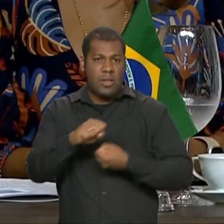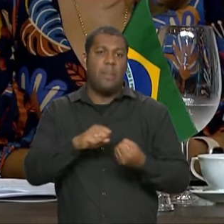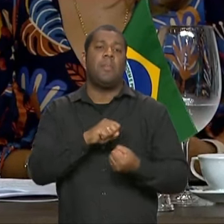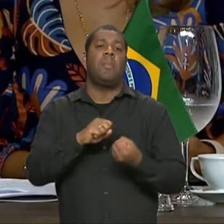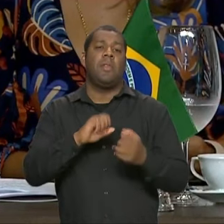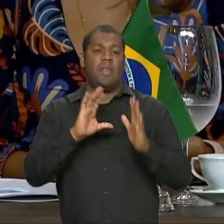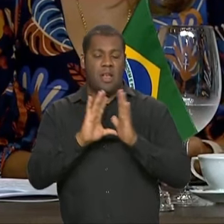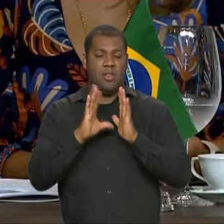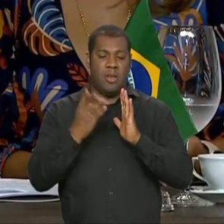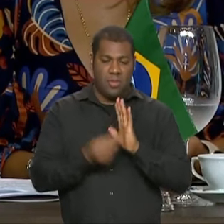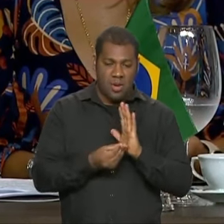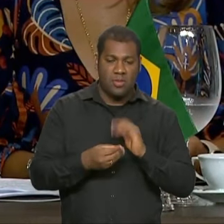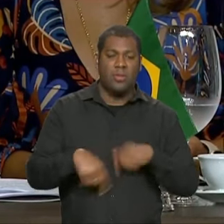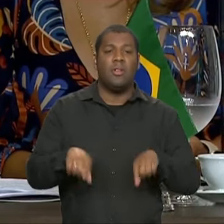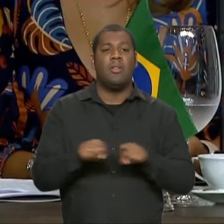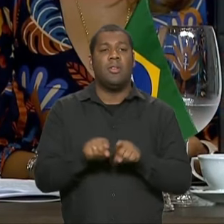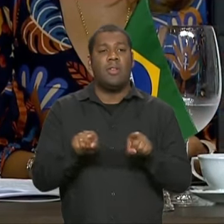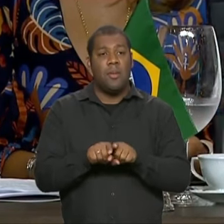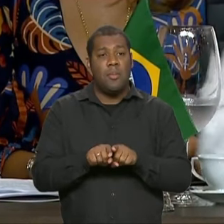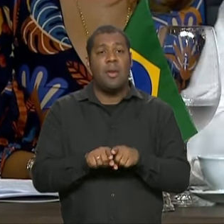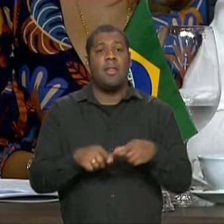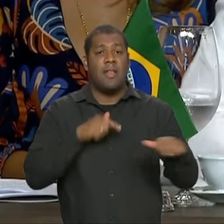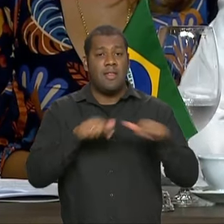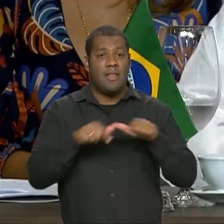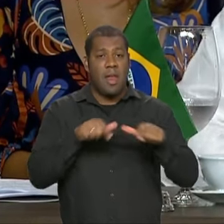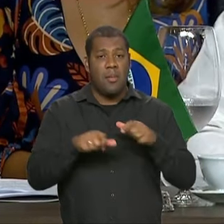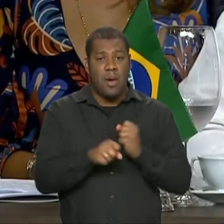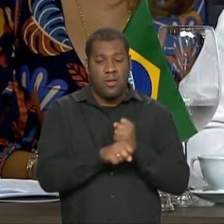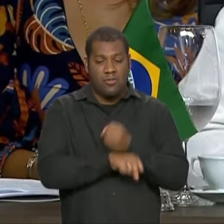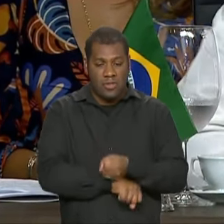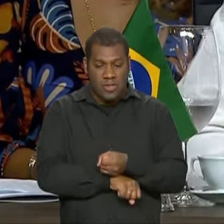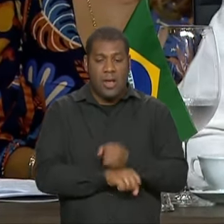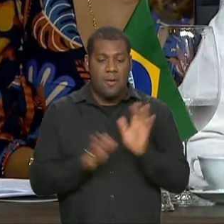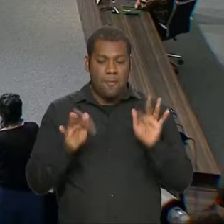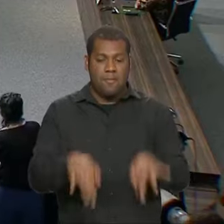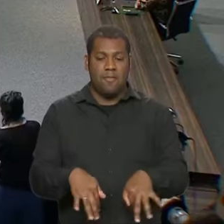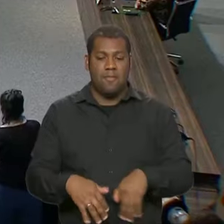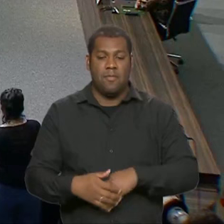Amazônia, Erradicação do Trabalho Escravo no Território.